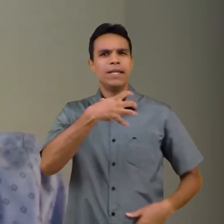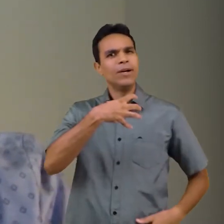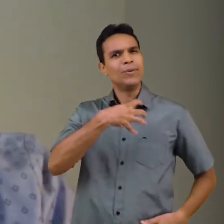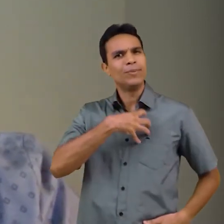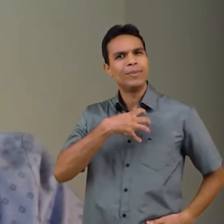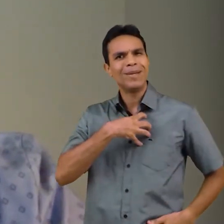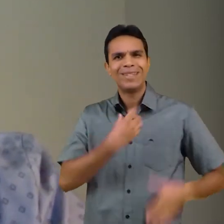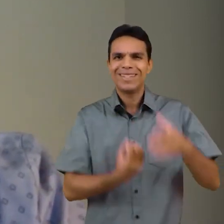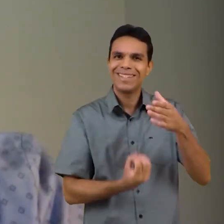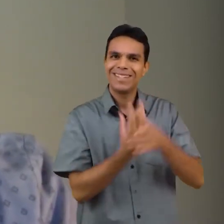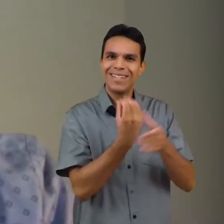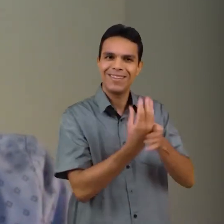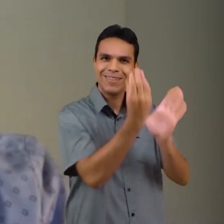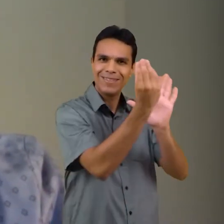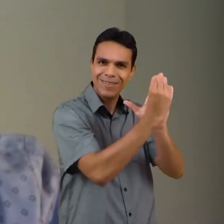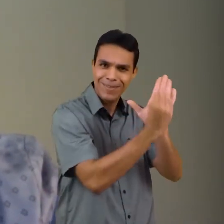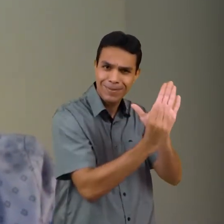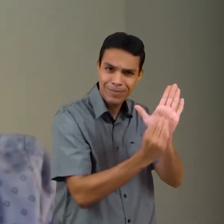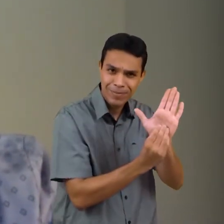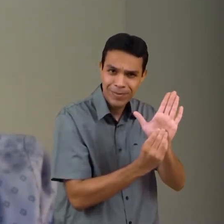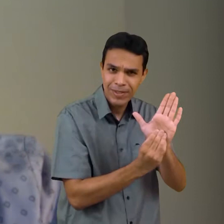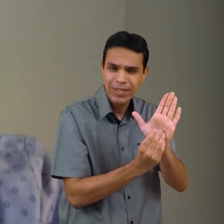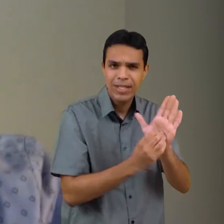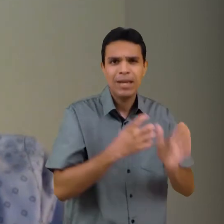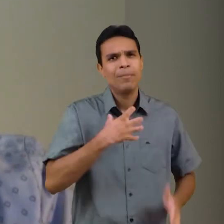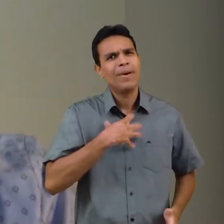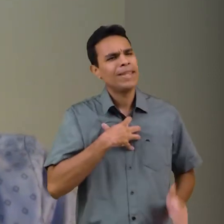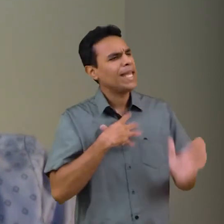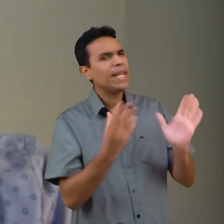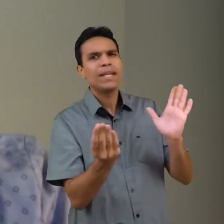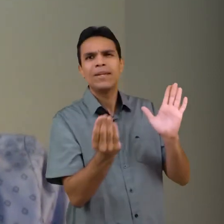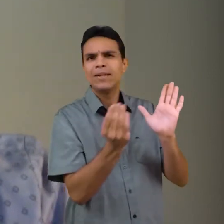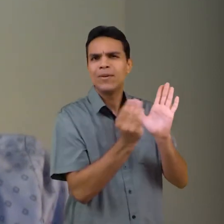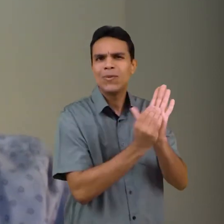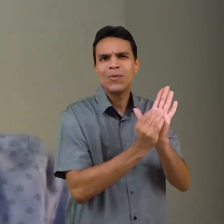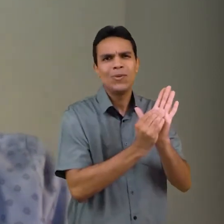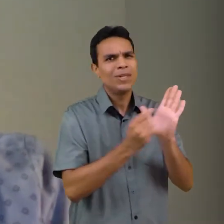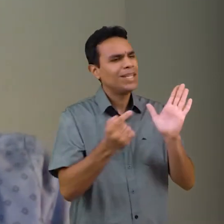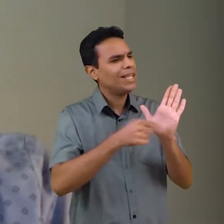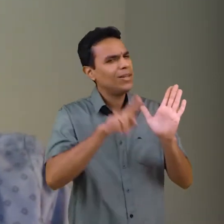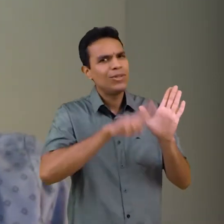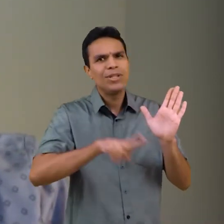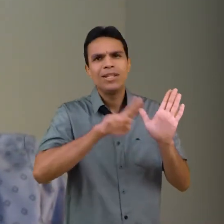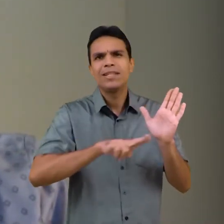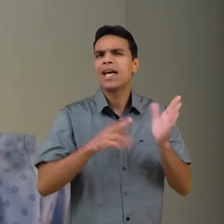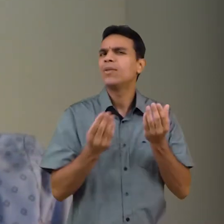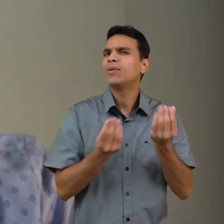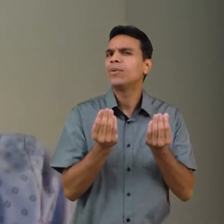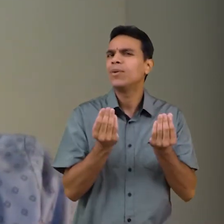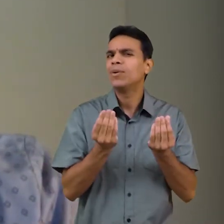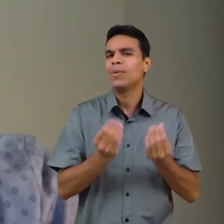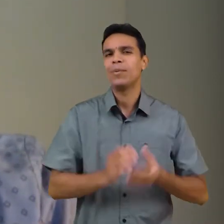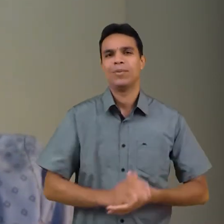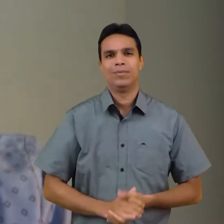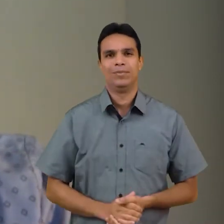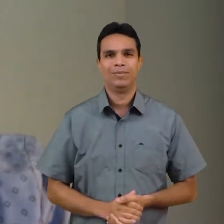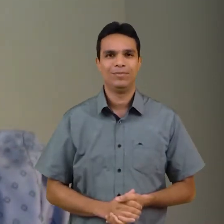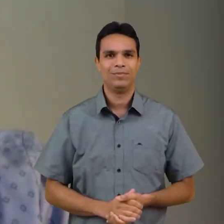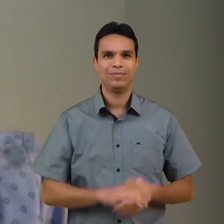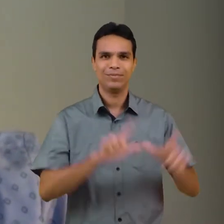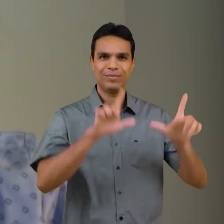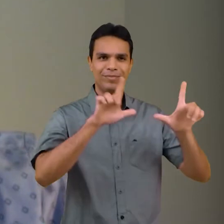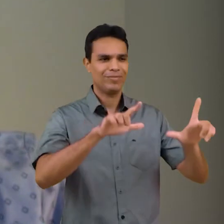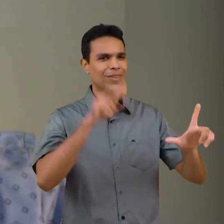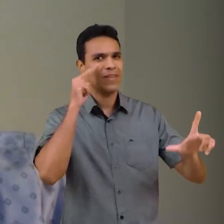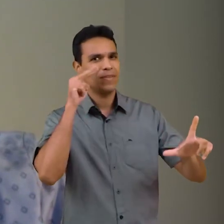a maneira como esses conteúdos são criados e de que maneira esses conteúdos são consumidos também, né?